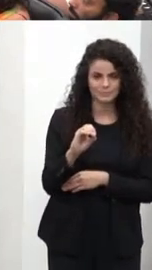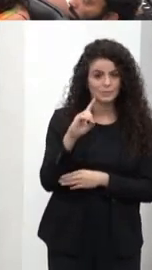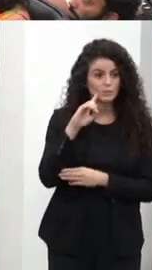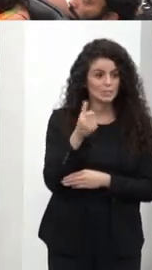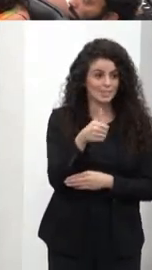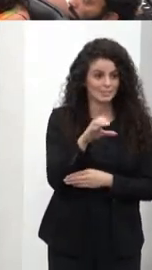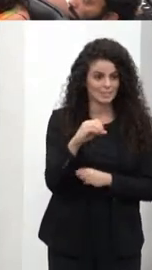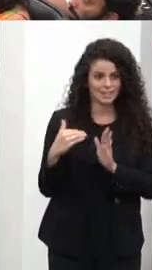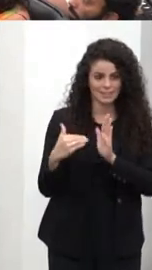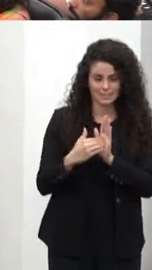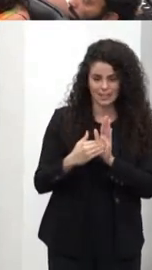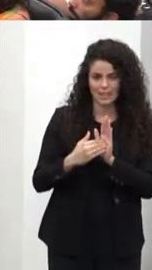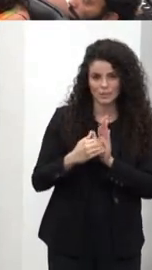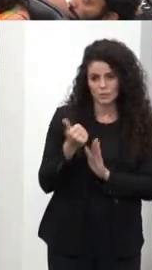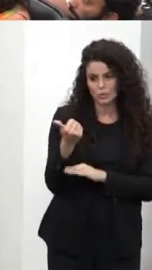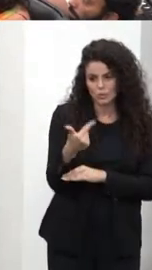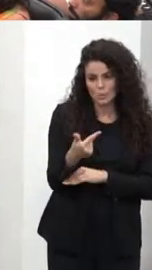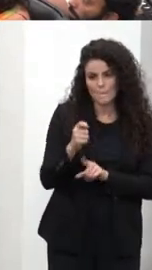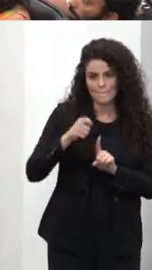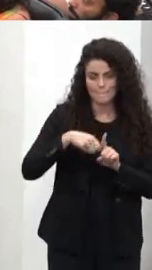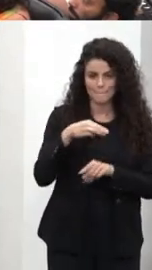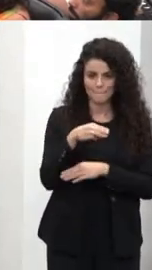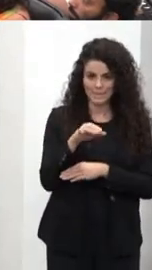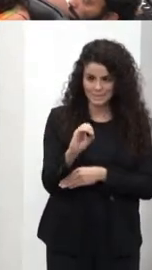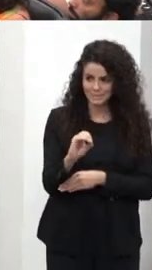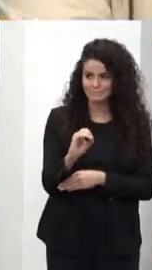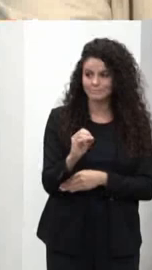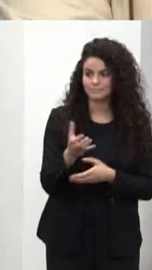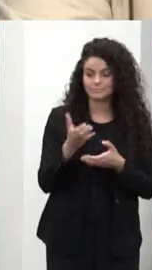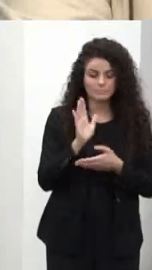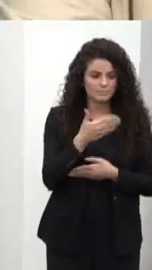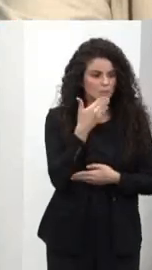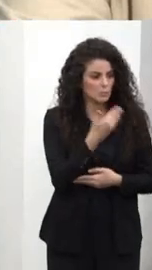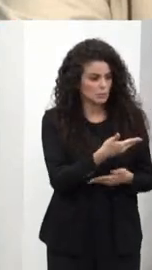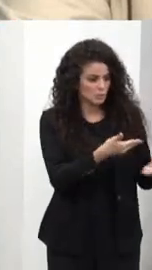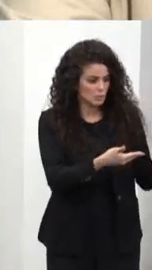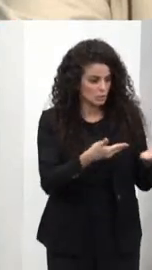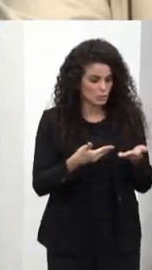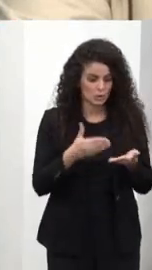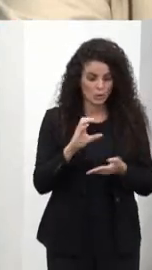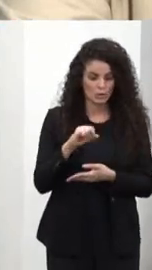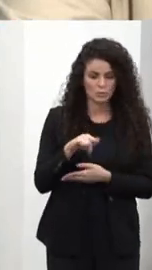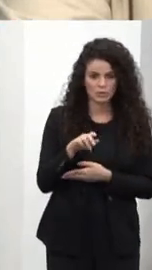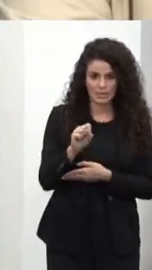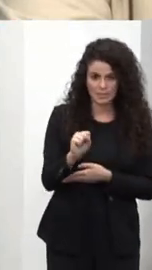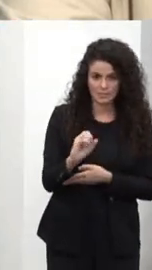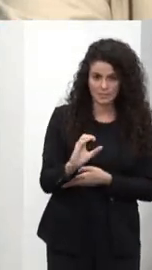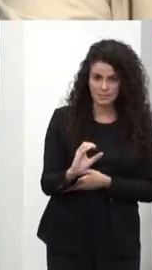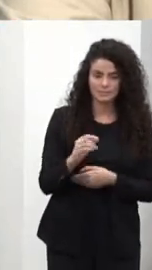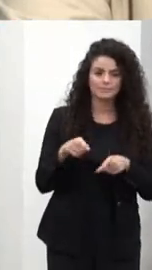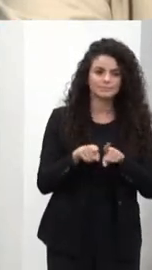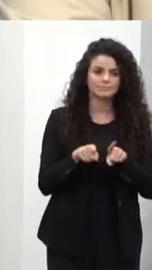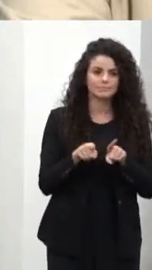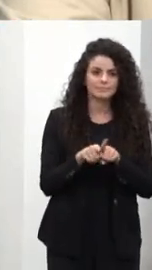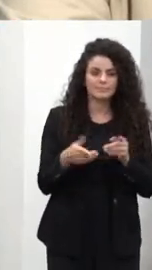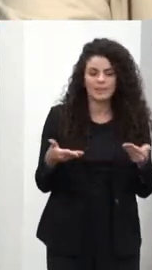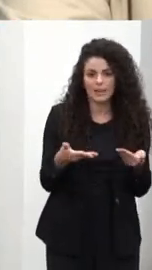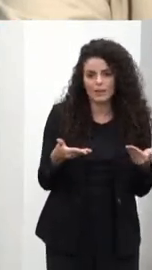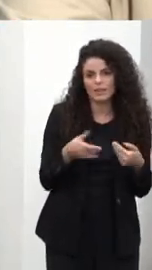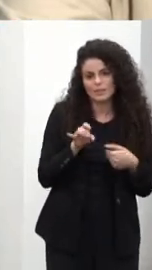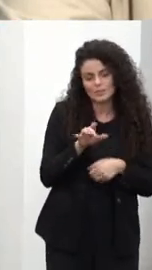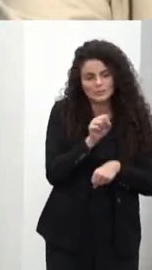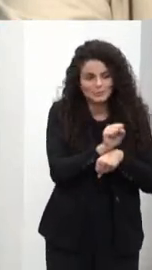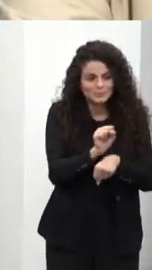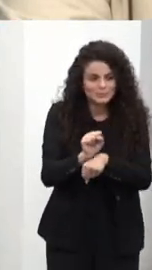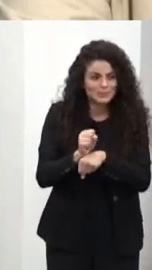a 12 de maio então nós já levamos o pedido do congestic já tratamos com o Márcio né e estamos só aguardando para ver